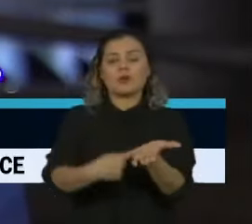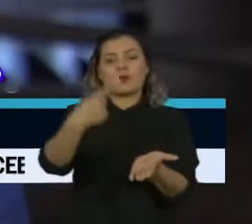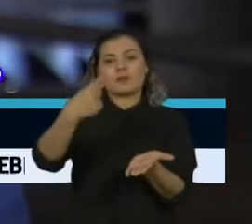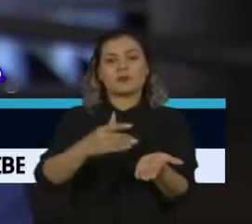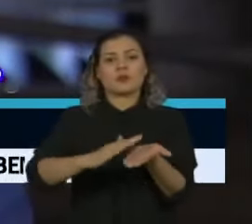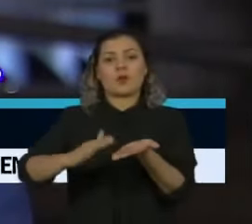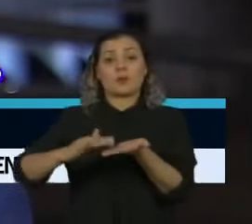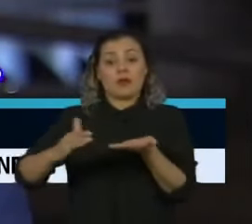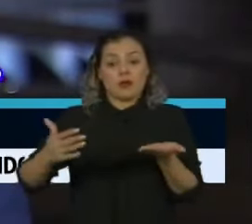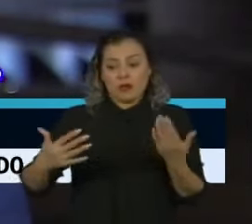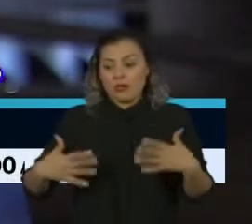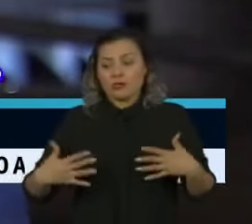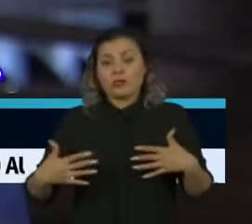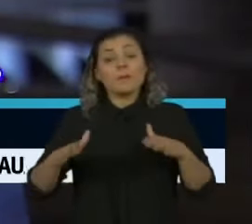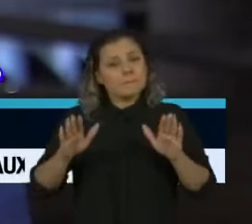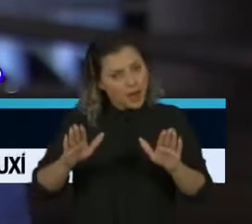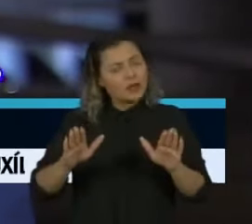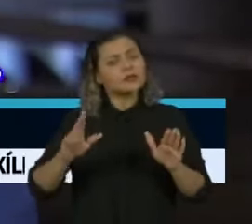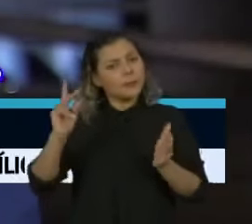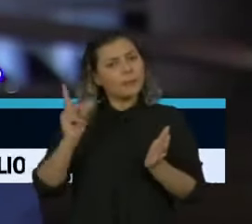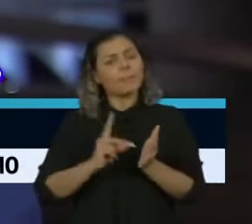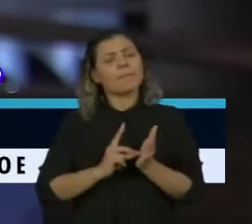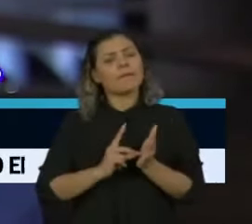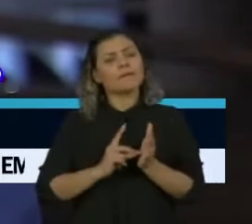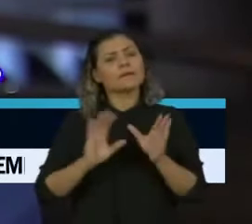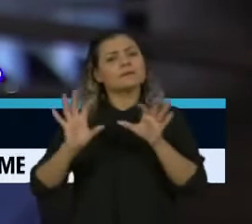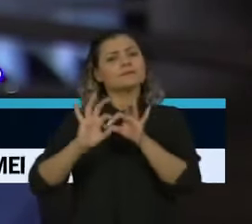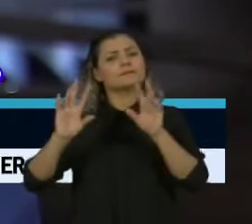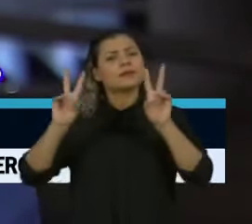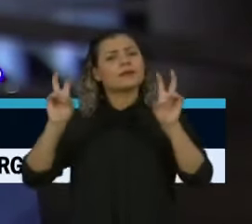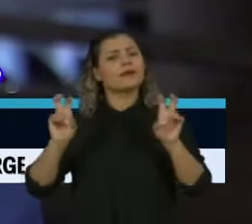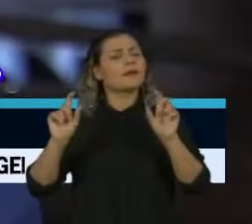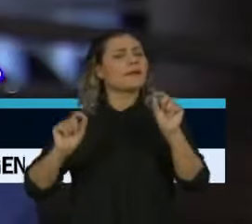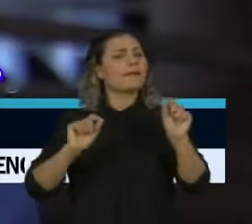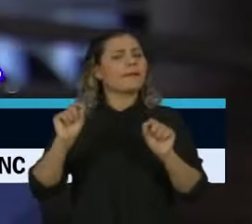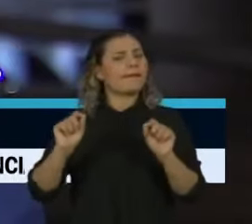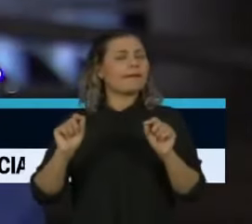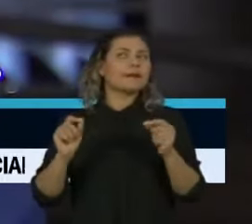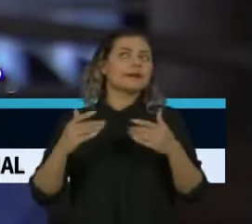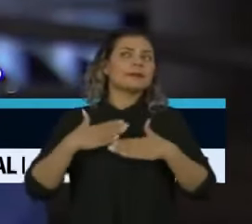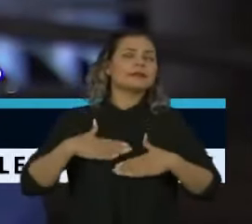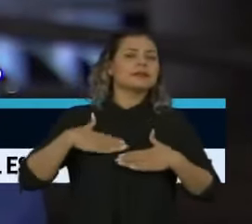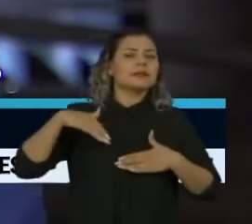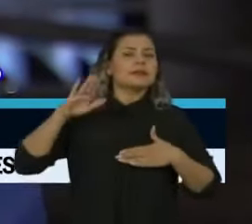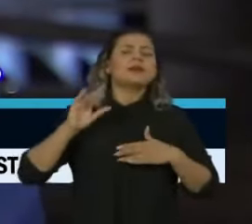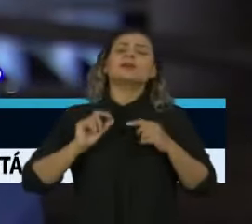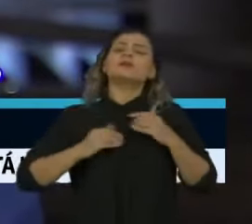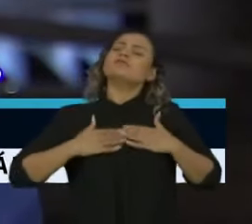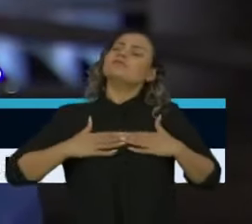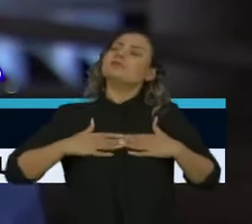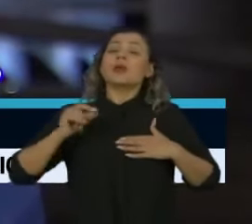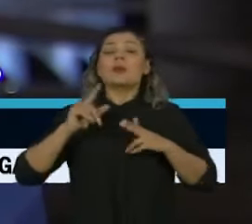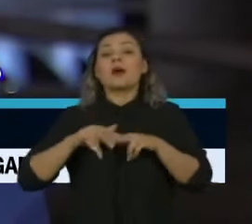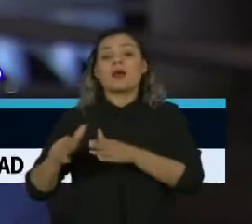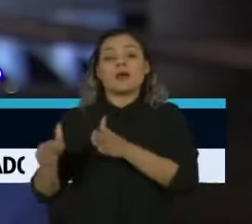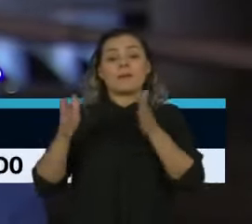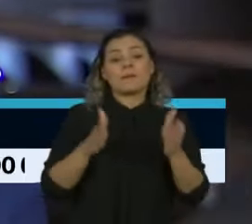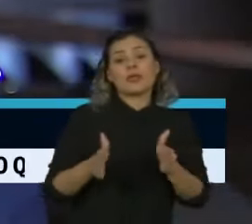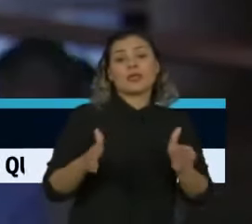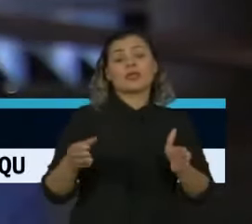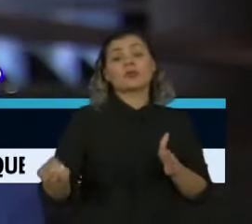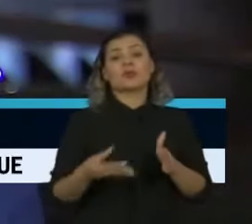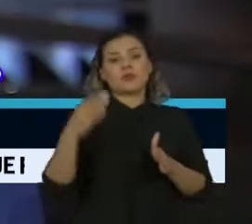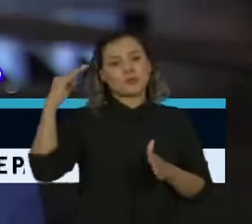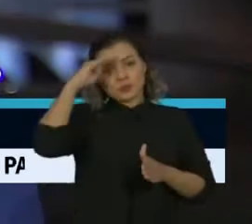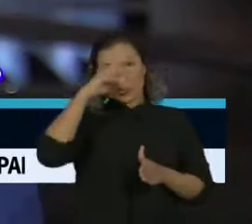teto de gastos. Mas interlocutores atribuem essa postura de mais calma a uma nova fase do presidente, porque para